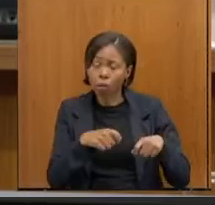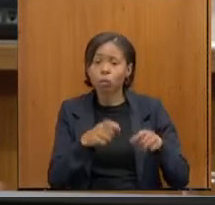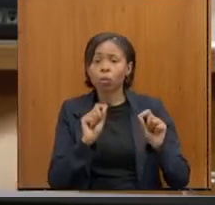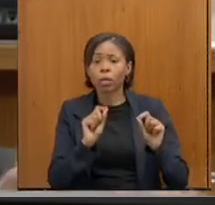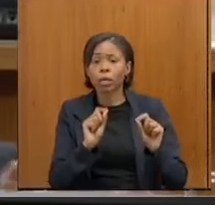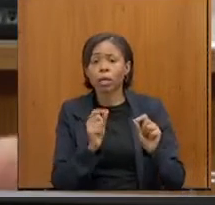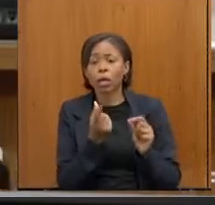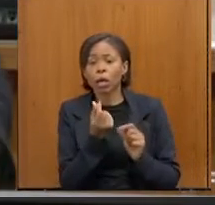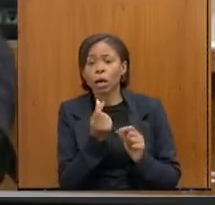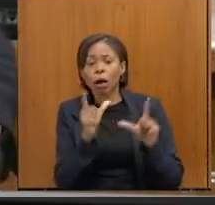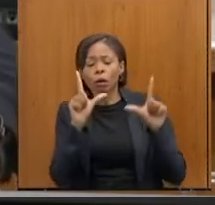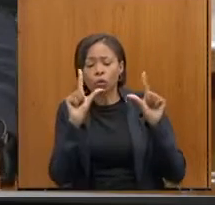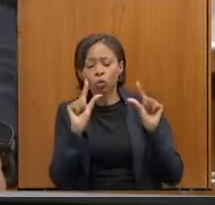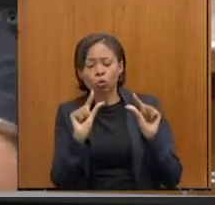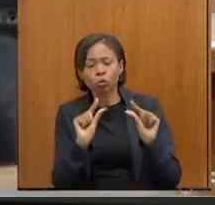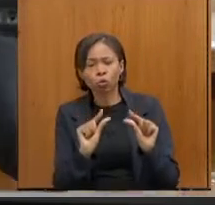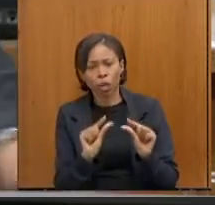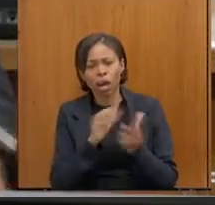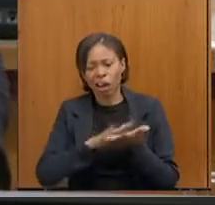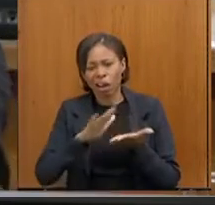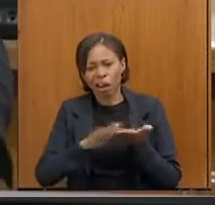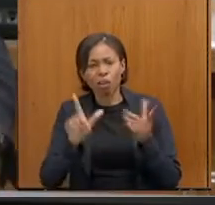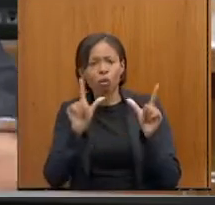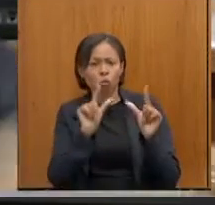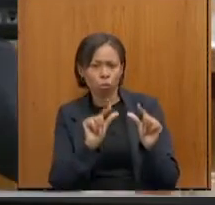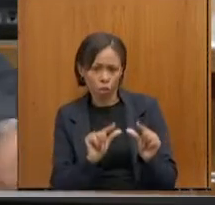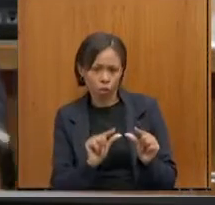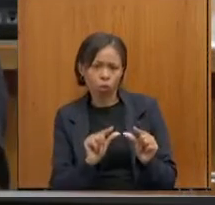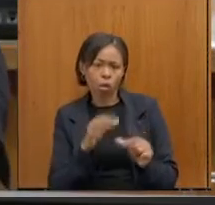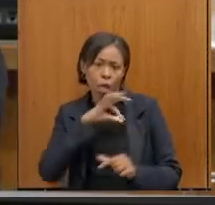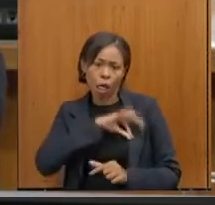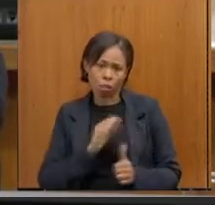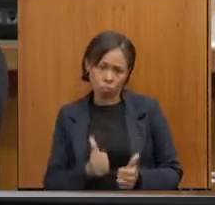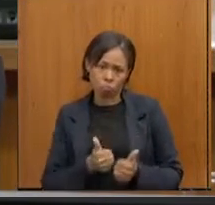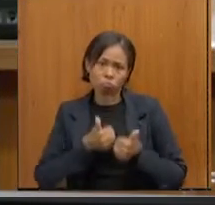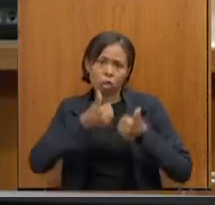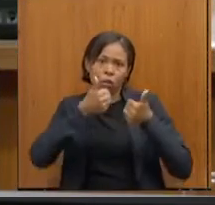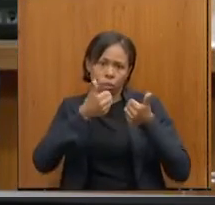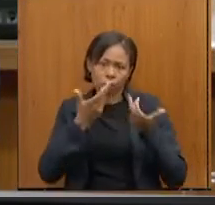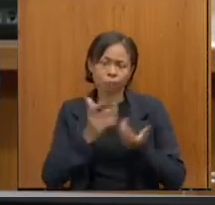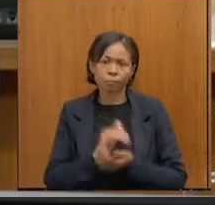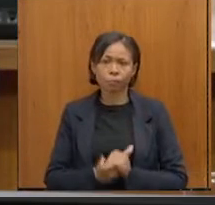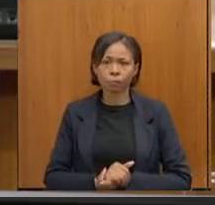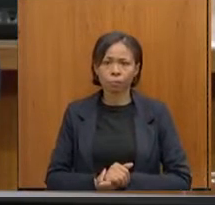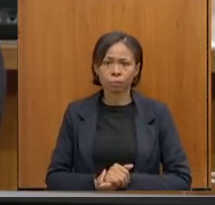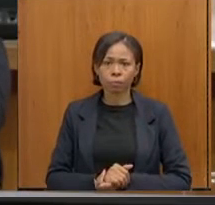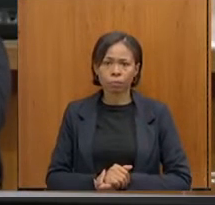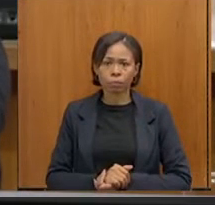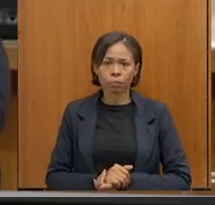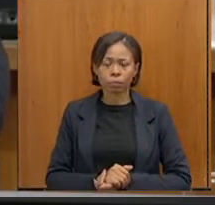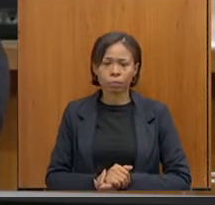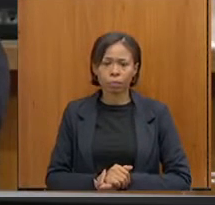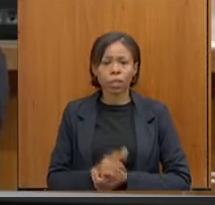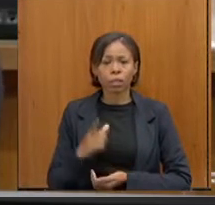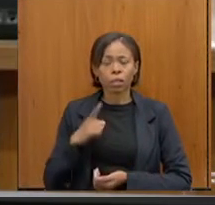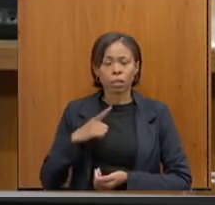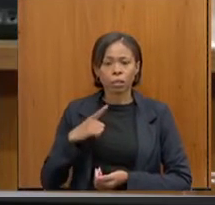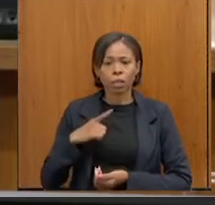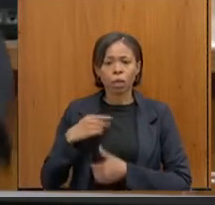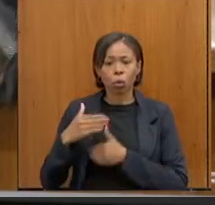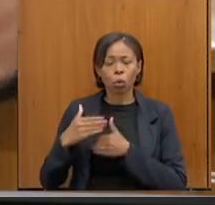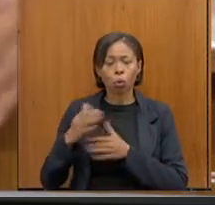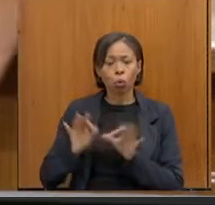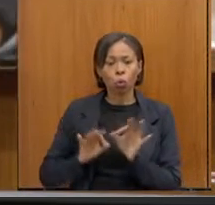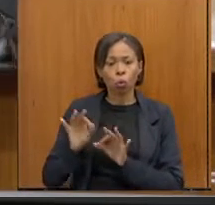redução do custo e melhorar o seu ganho é oi oi Dani temos o plano de desenvolvimento nosso Nordeste